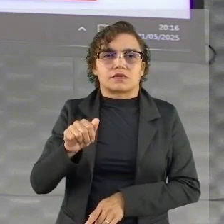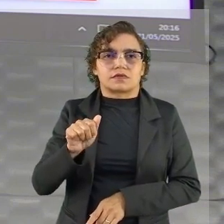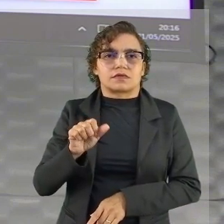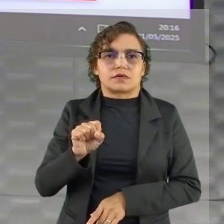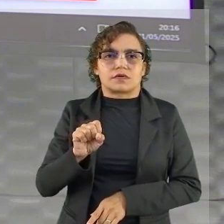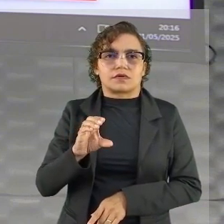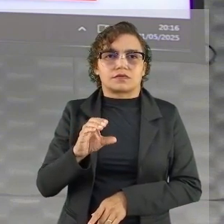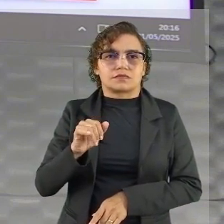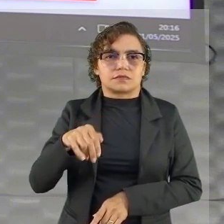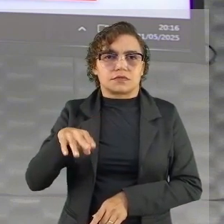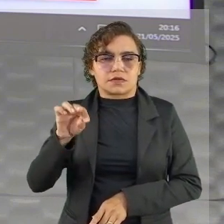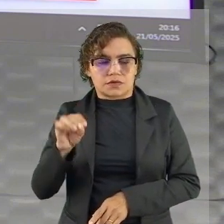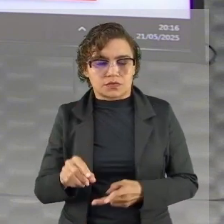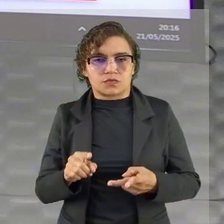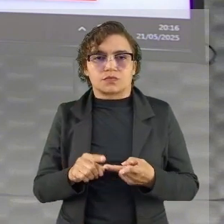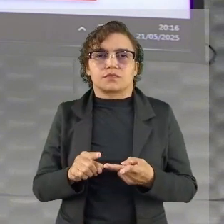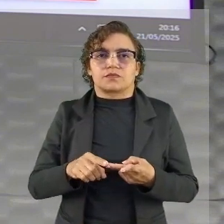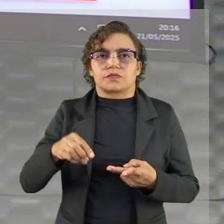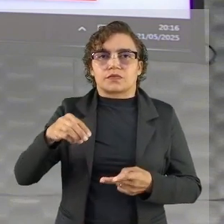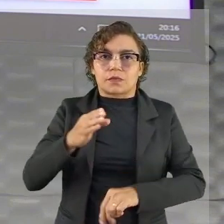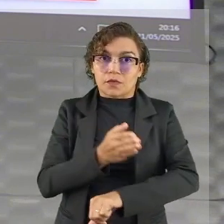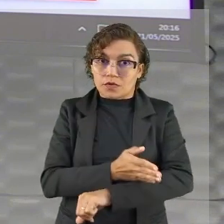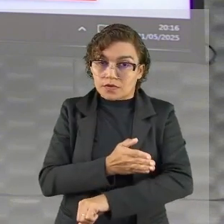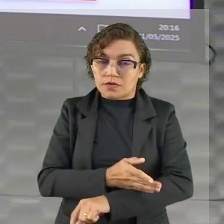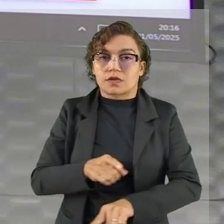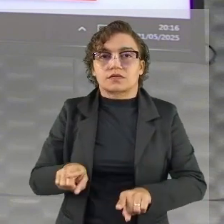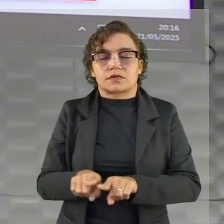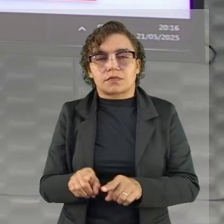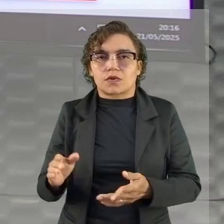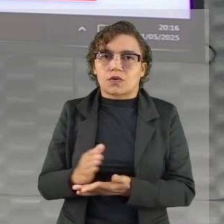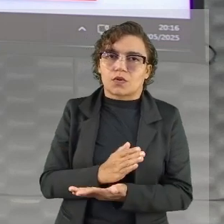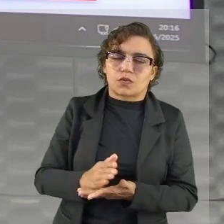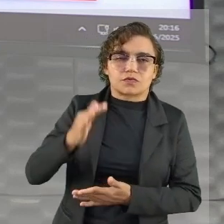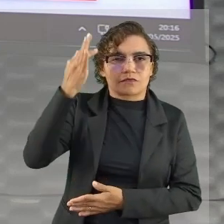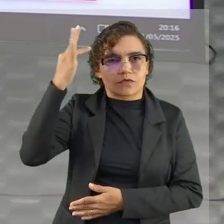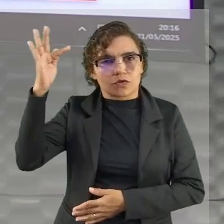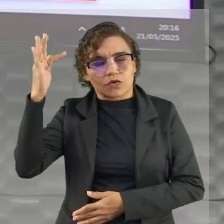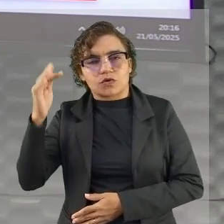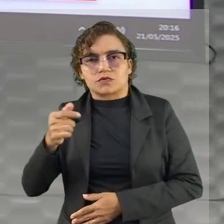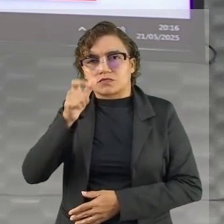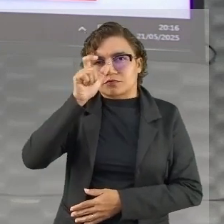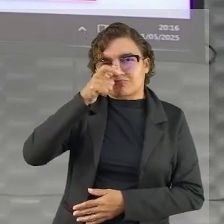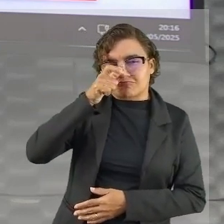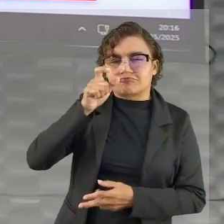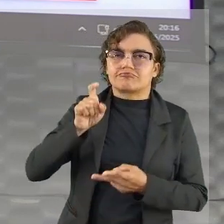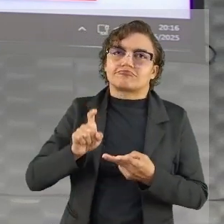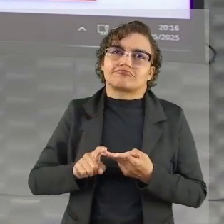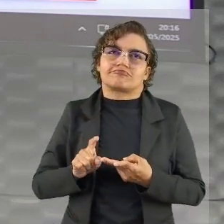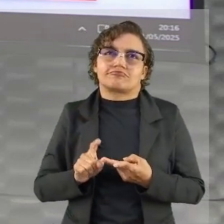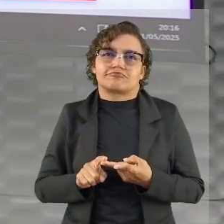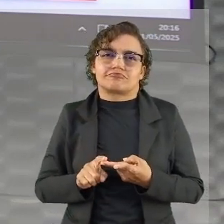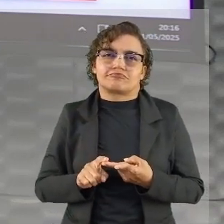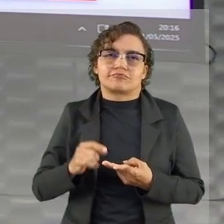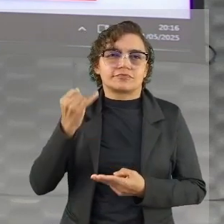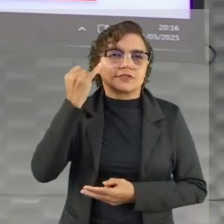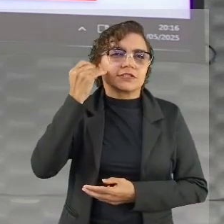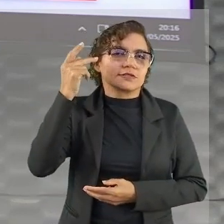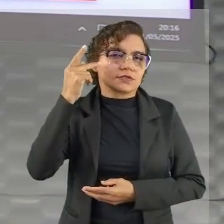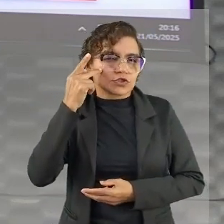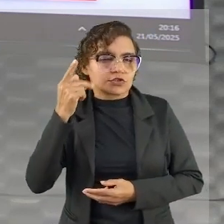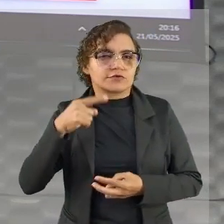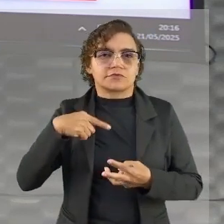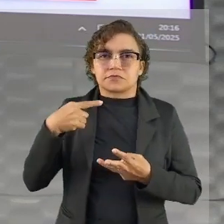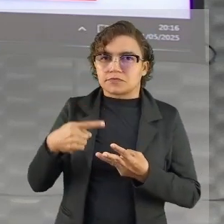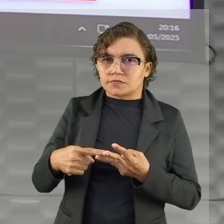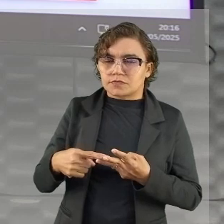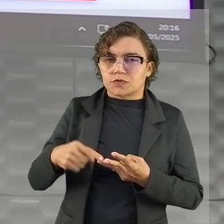sobre a modernidade, entramos ali especificamente em alguns filósofos, como o René Descartes, como o Immanuel Kant,